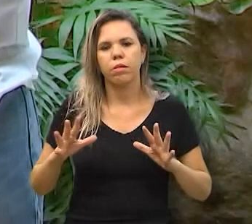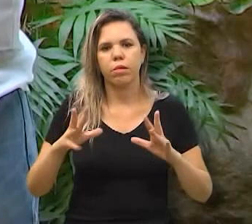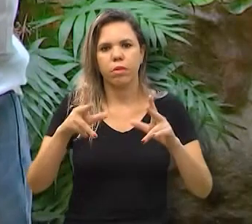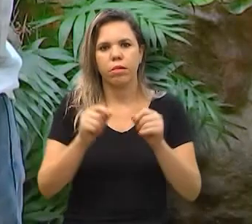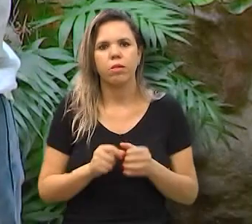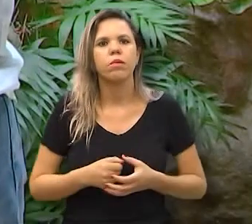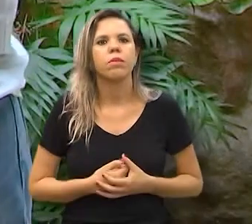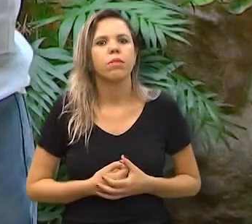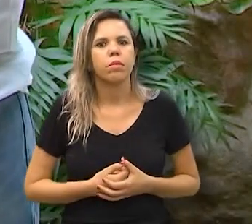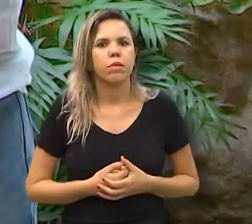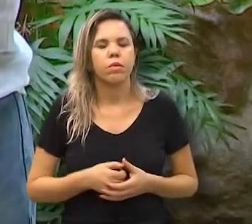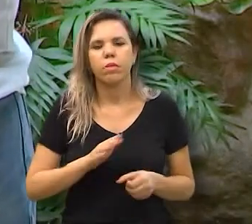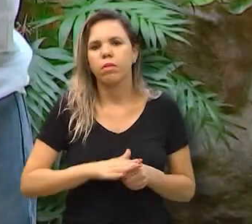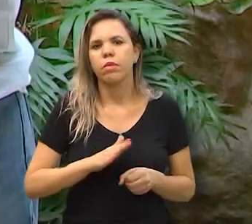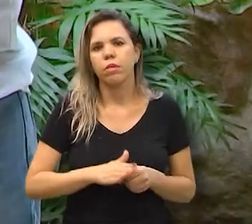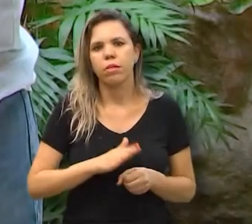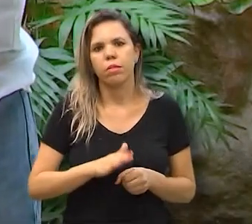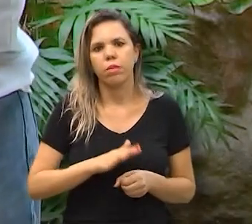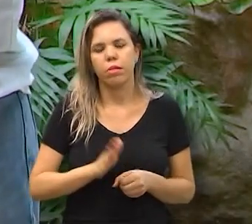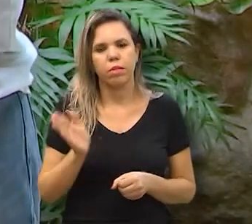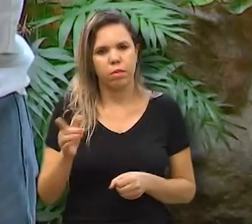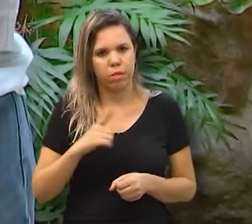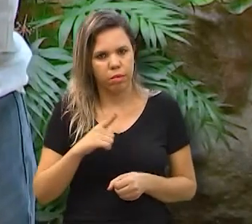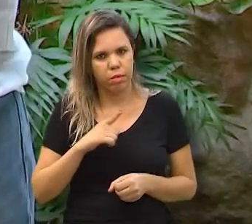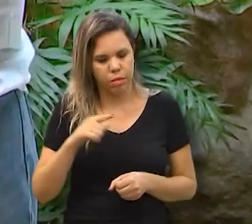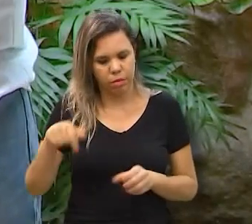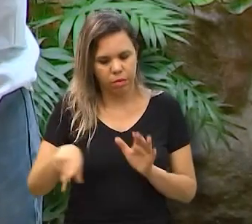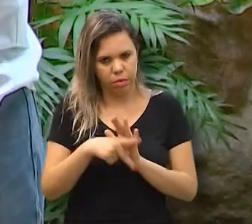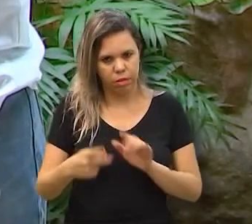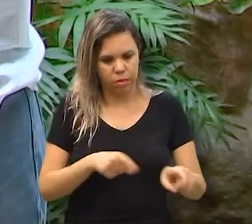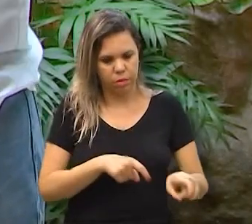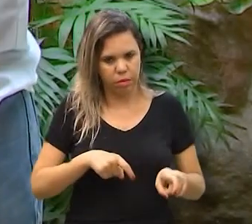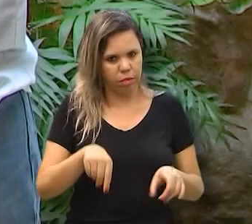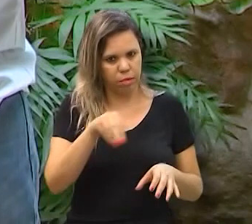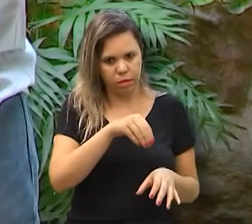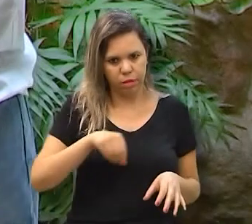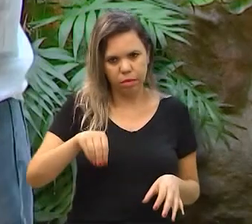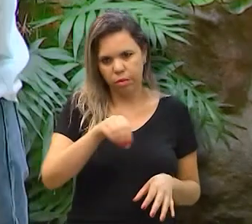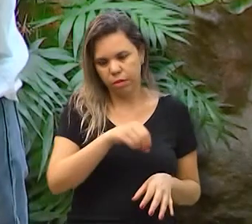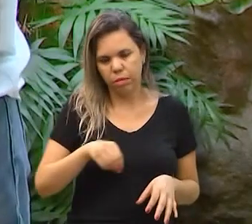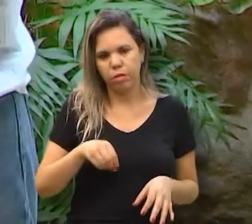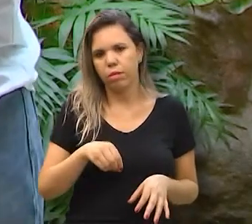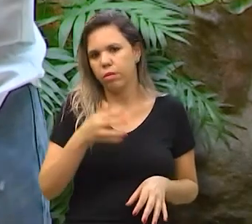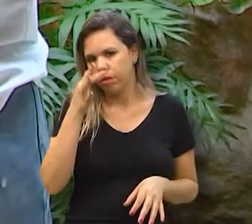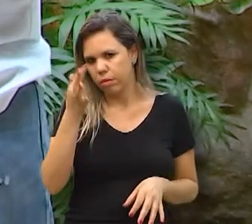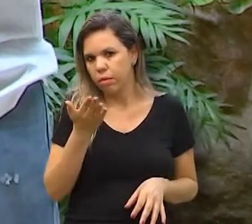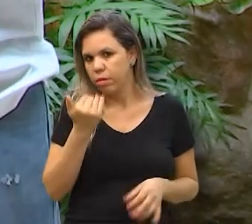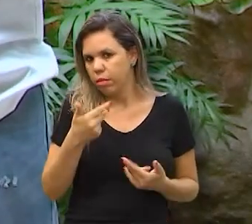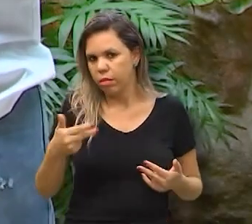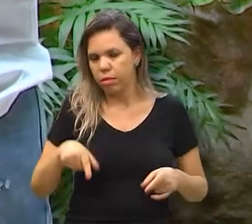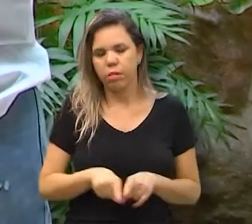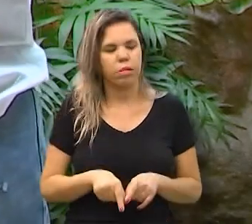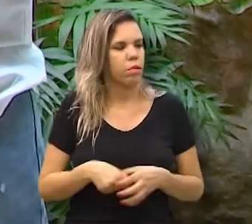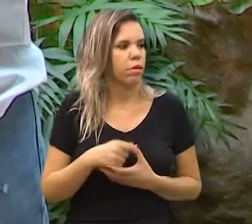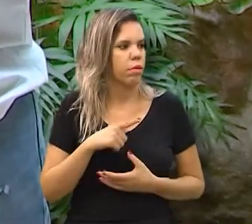Hoje, toda a parte de legumes, verduras, a gente já está tirando tudo daqui, temperos, flores comestíveis.